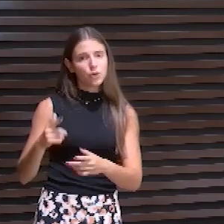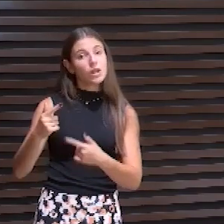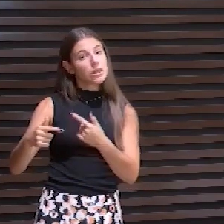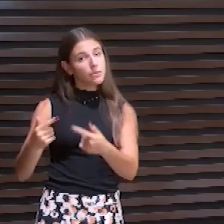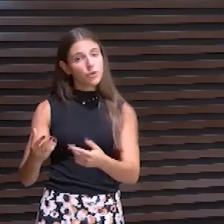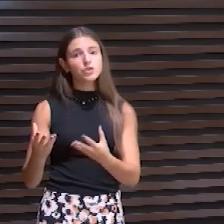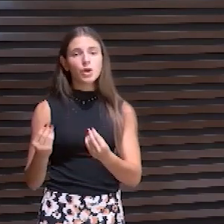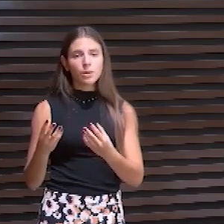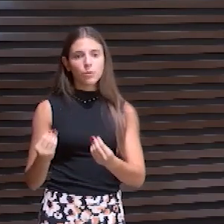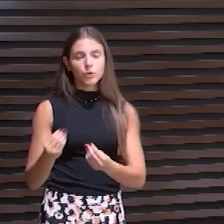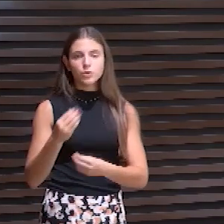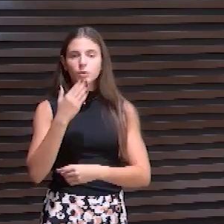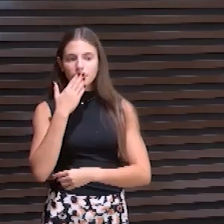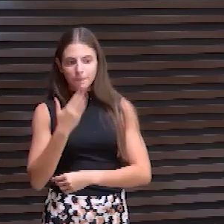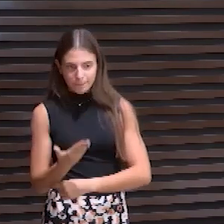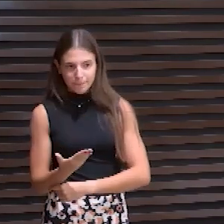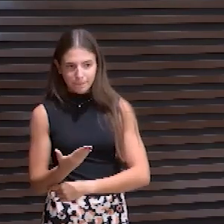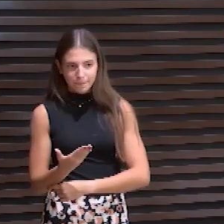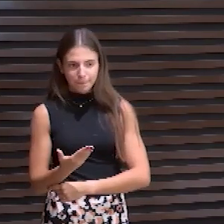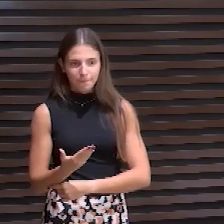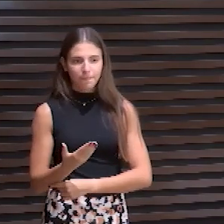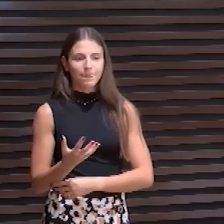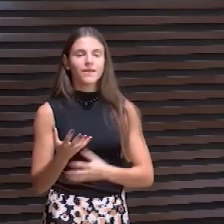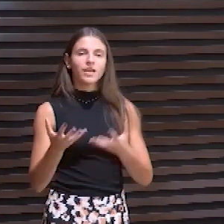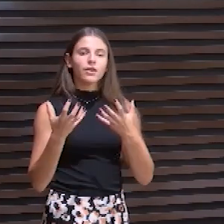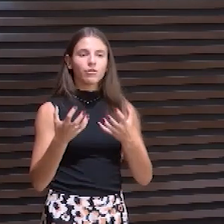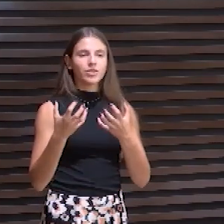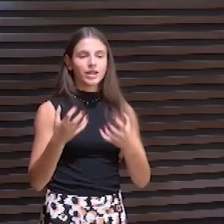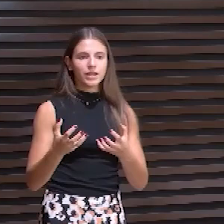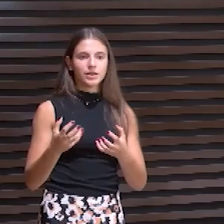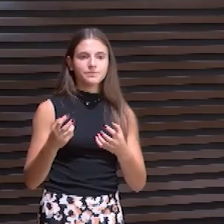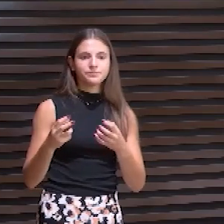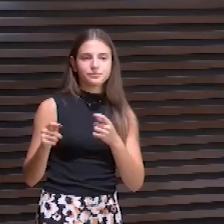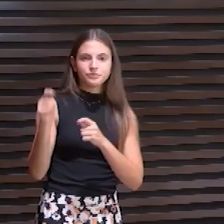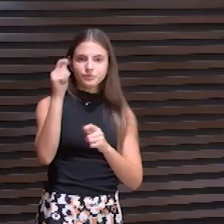Eu gostaria que nós examinássemos o nosso coração.